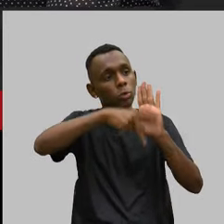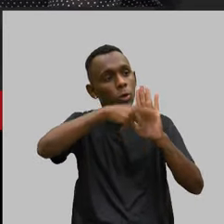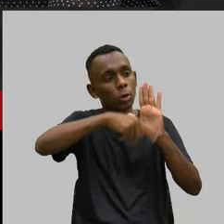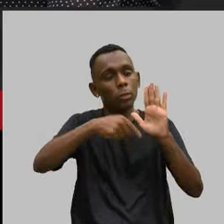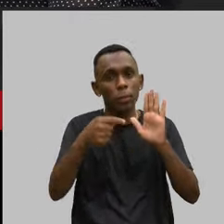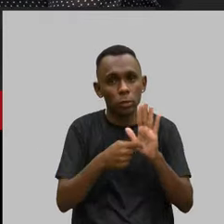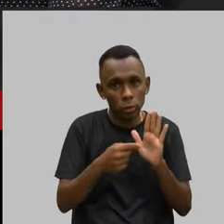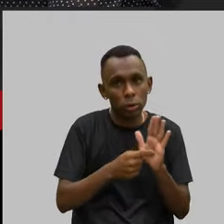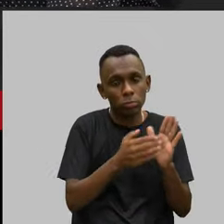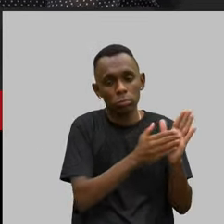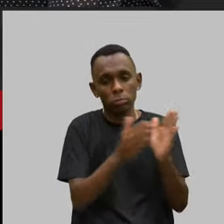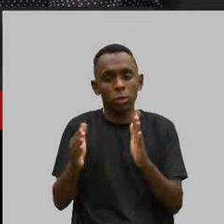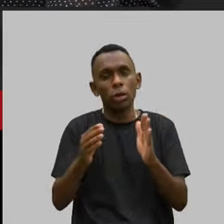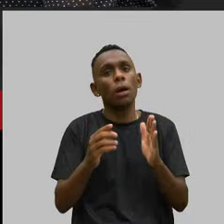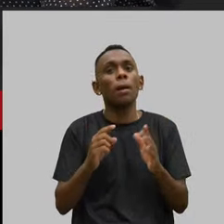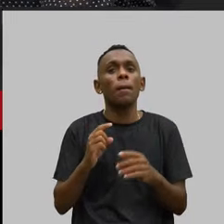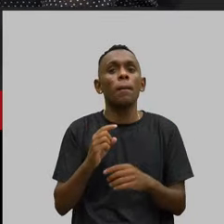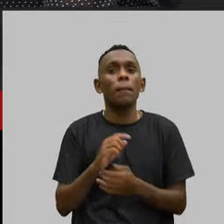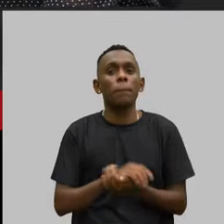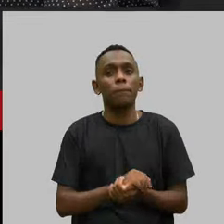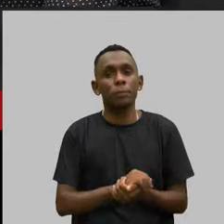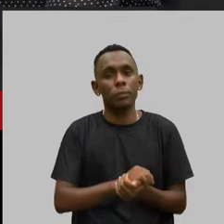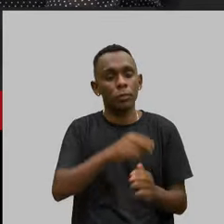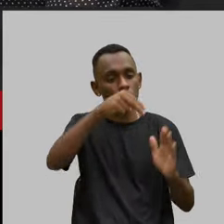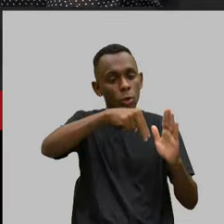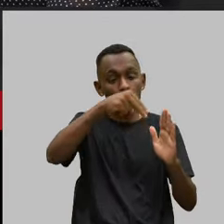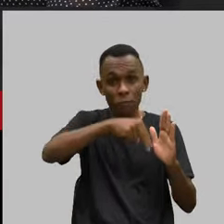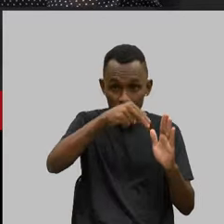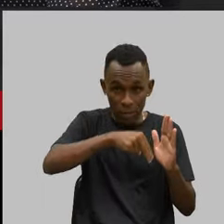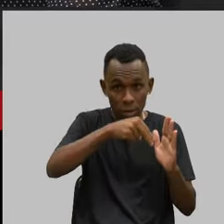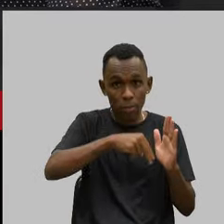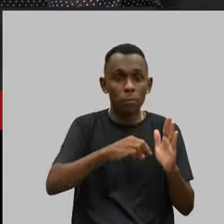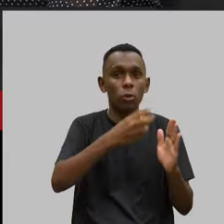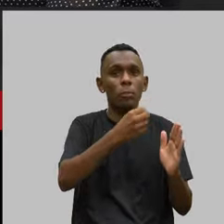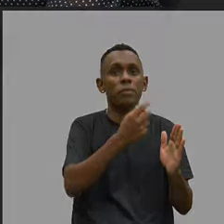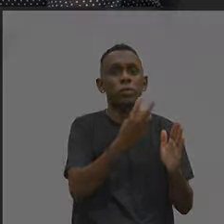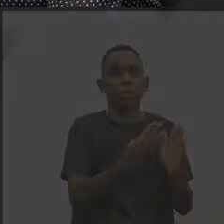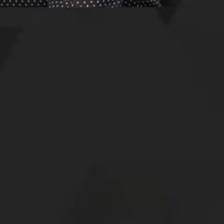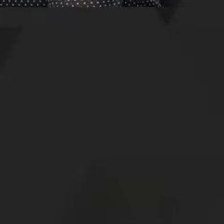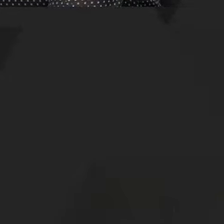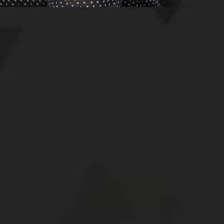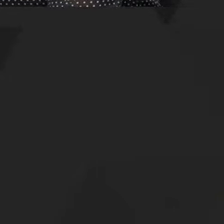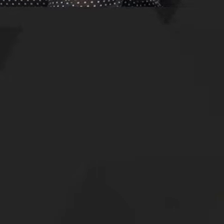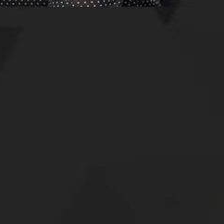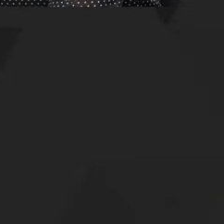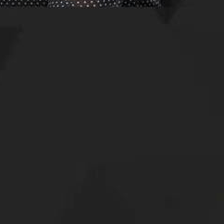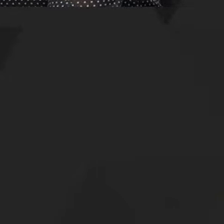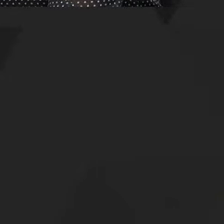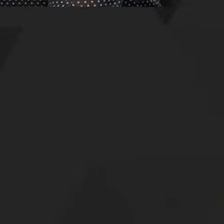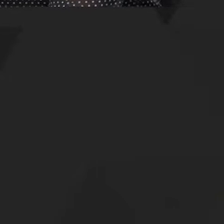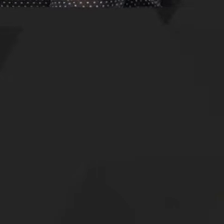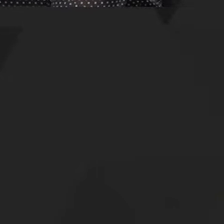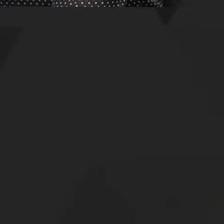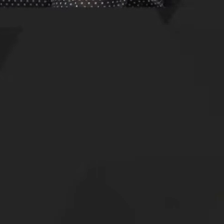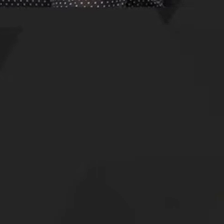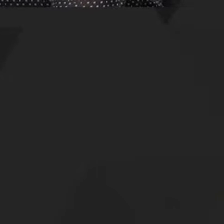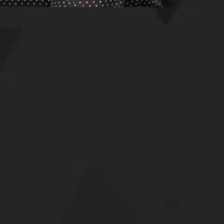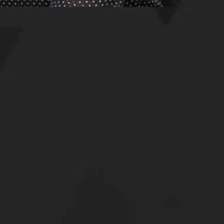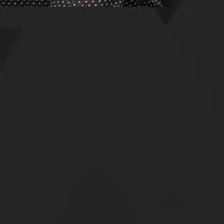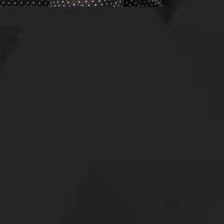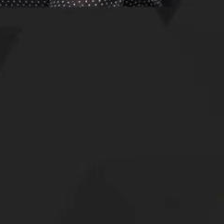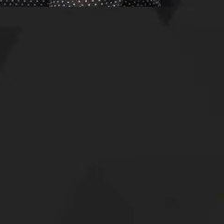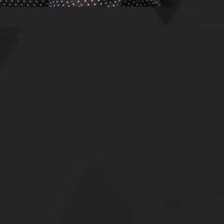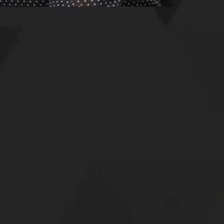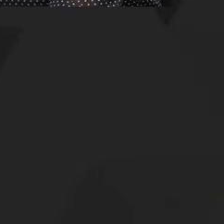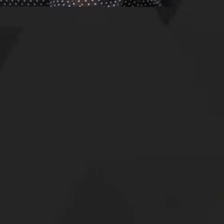maio de 2023 novembro de 2023 e maio de 2024 a gente também teve a assinatura do acordo de cooperação